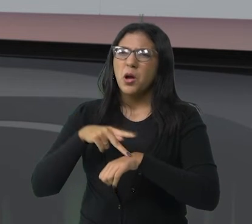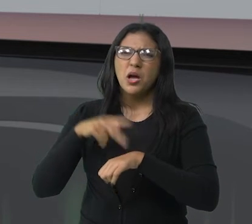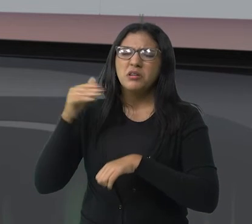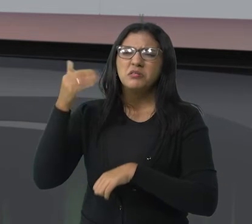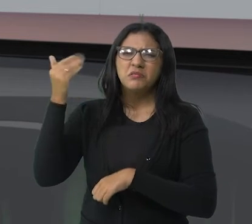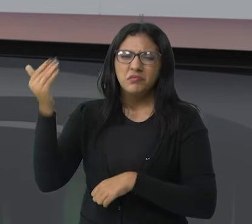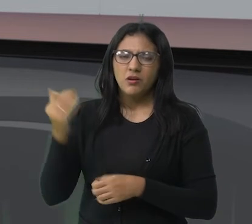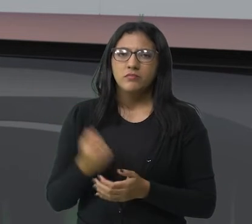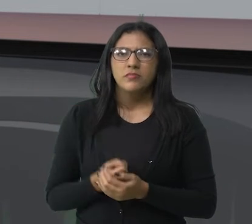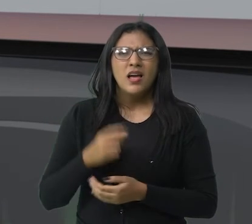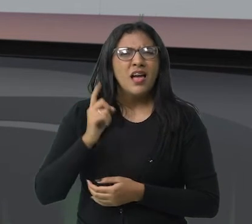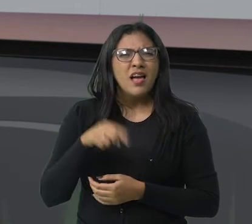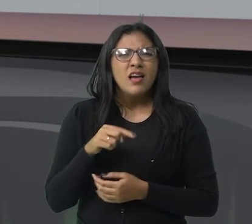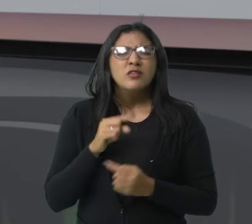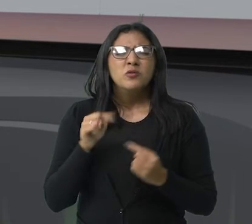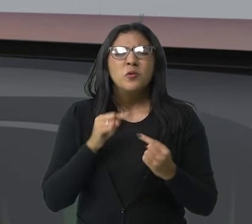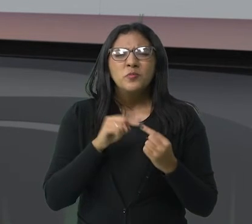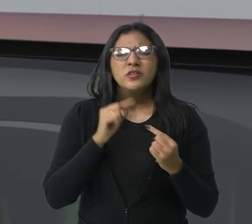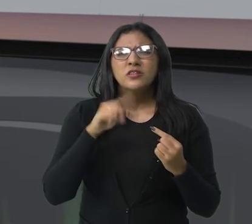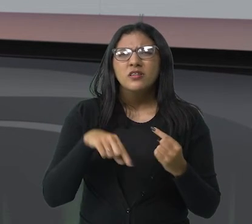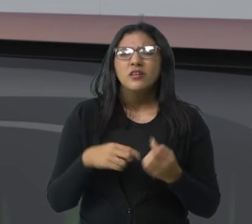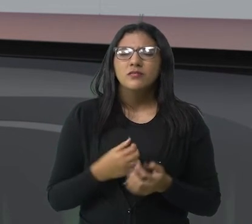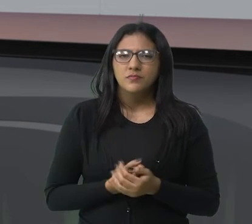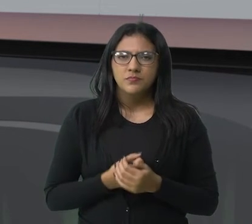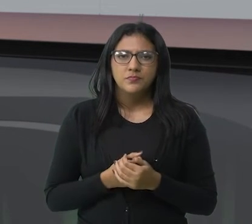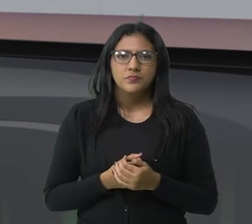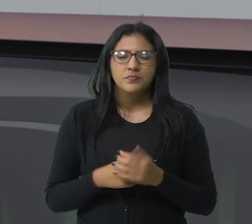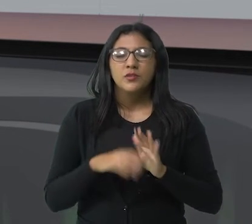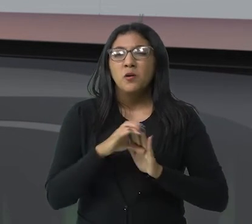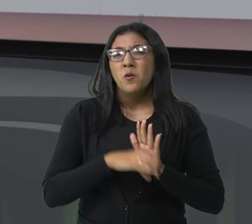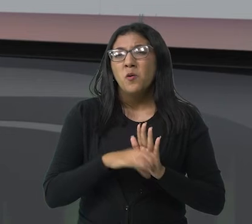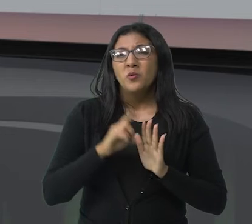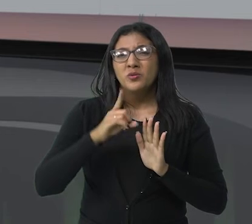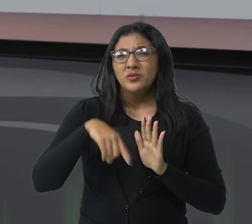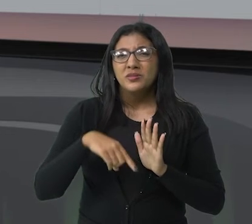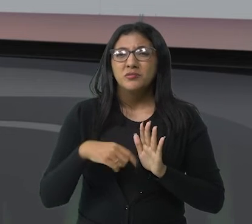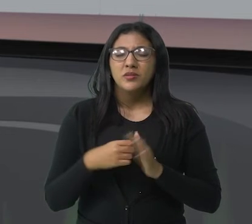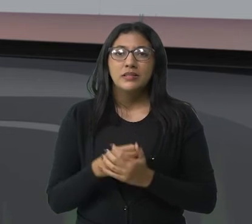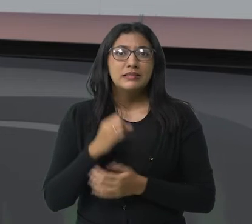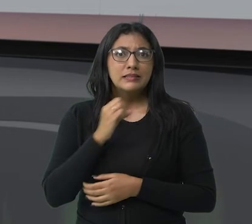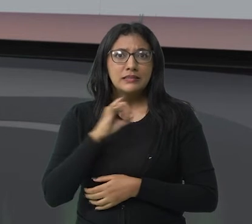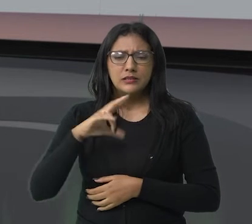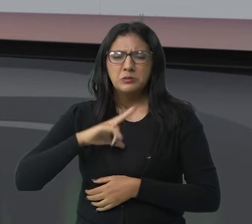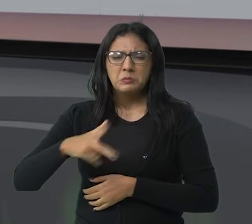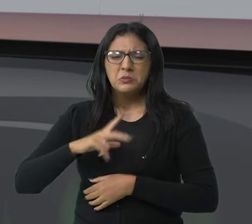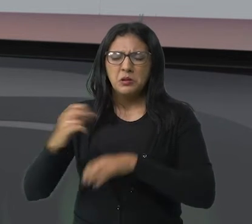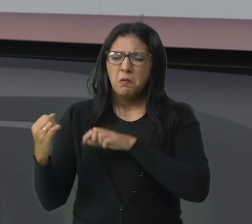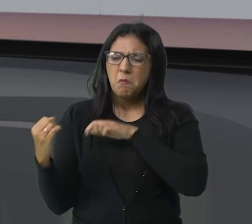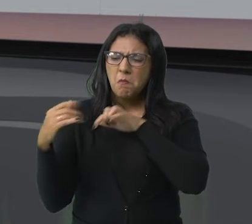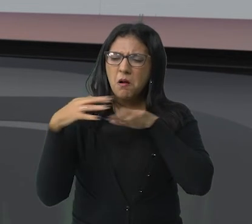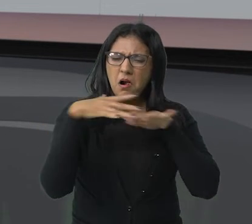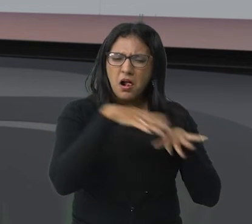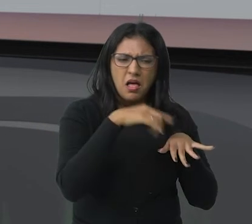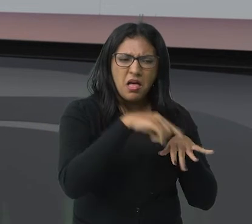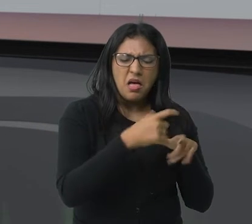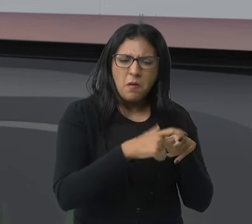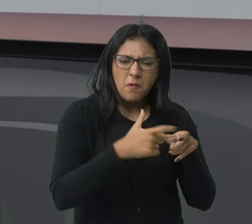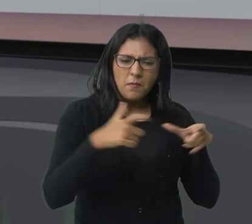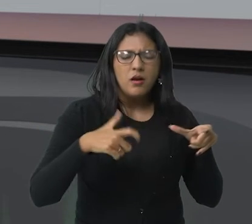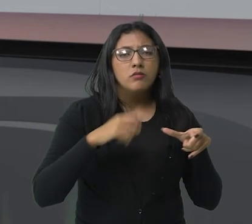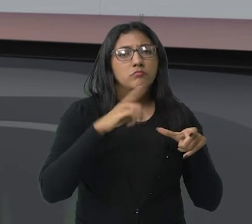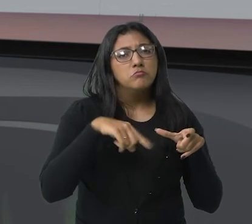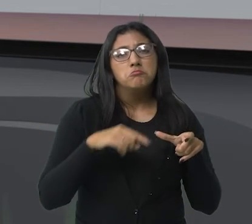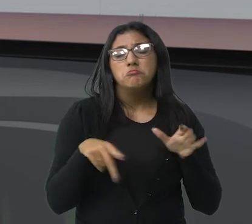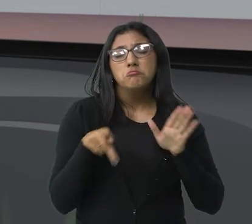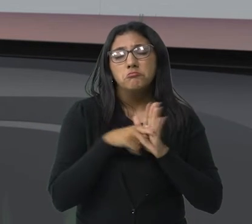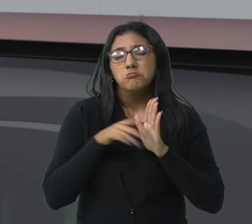afirmava que aquele que ocupasse o território é que de fato seria o seu dono. Desse modo,